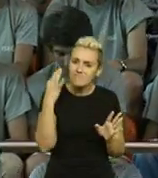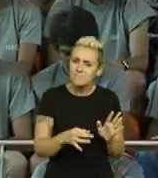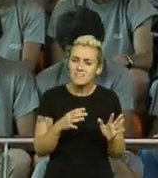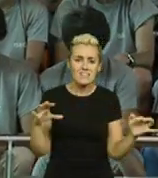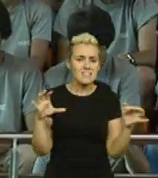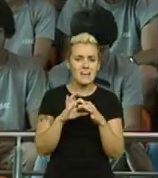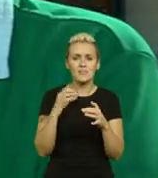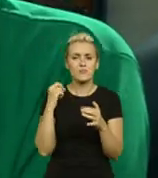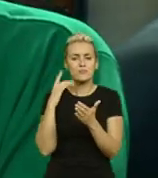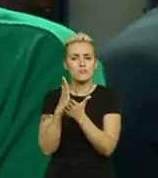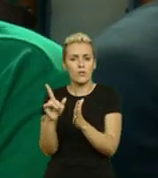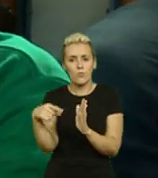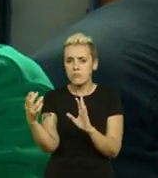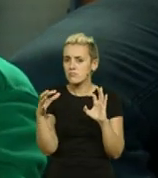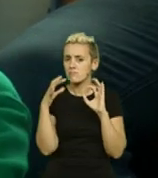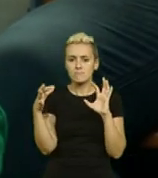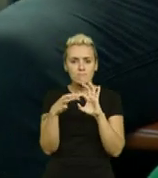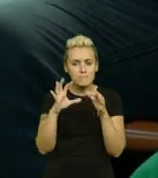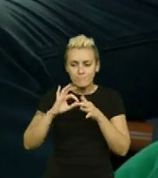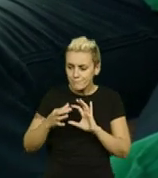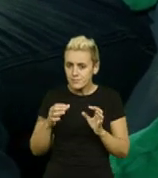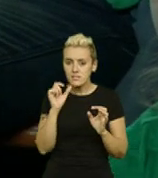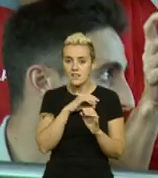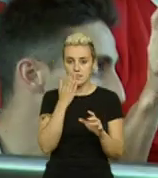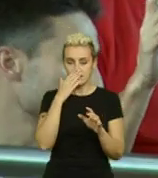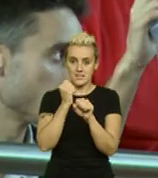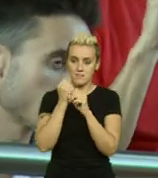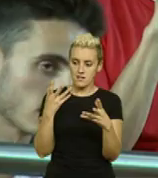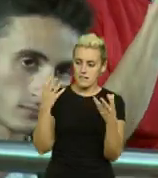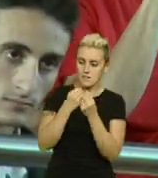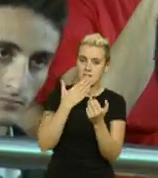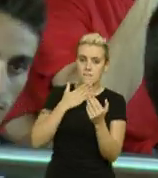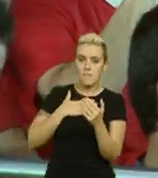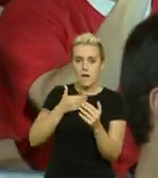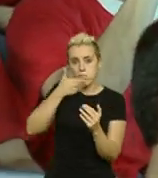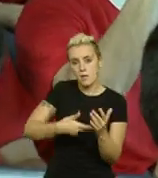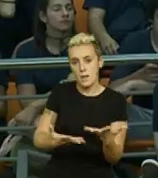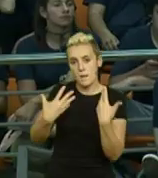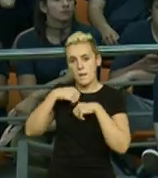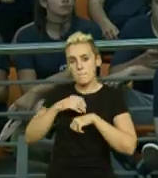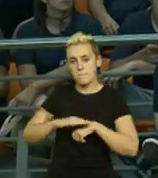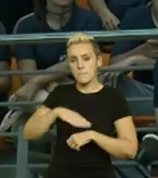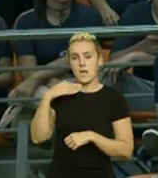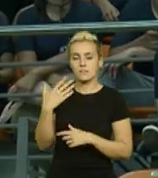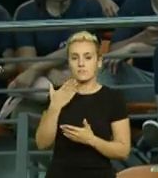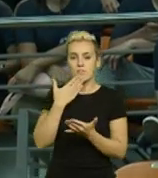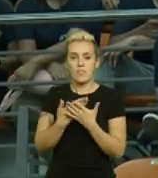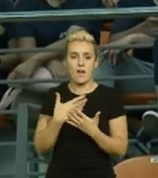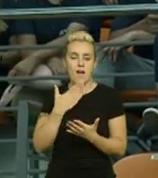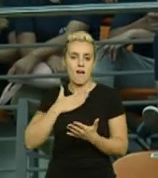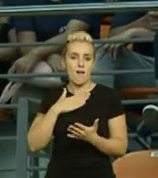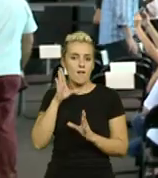seguramente alguma coisa a ver com o curso está noutra escola e trabalhar em conjunto vão adquirir mais contentes vão ser melhores formatos